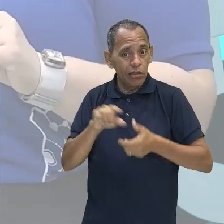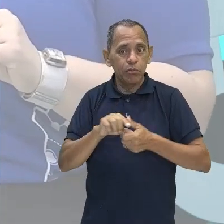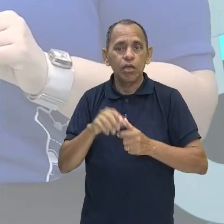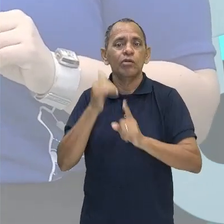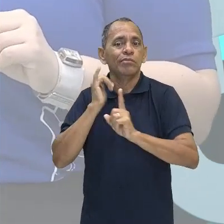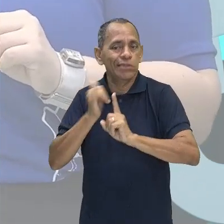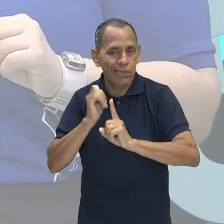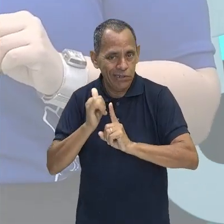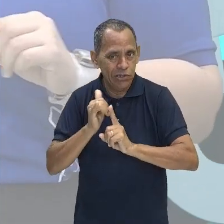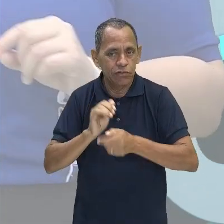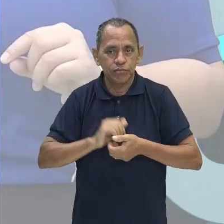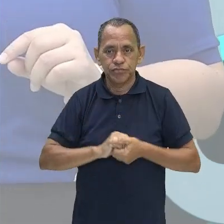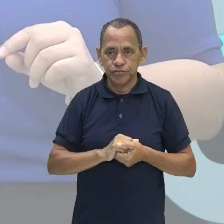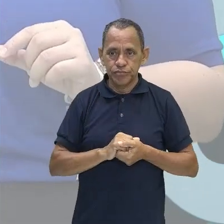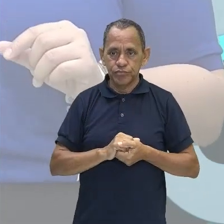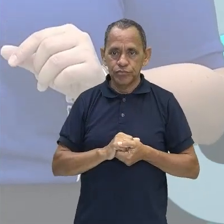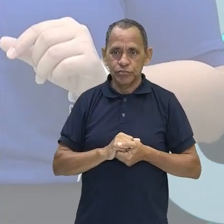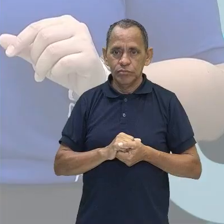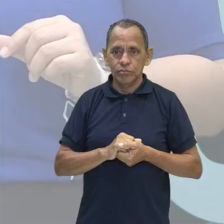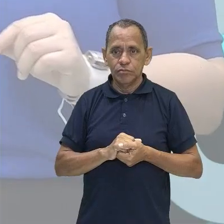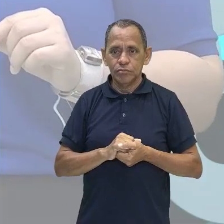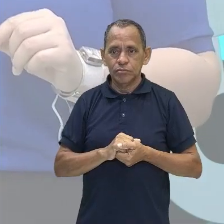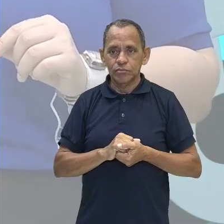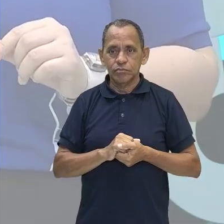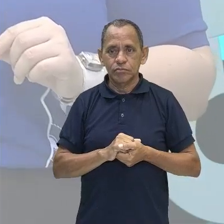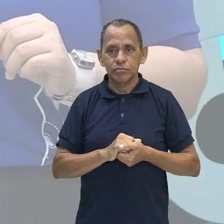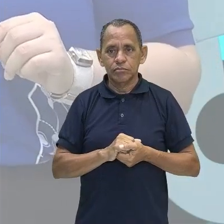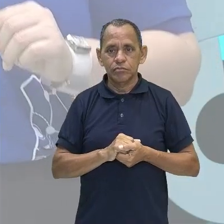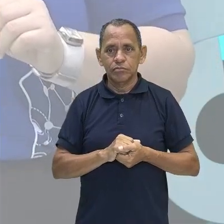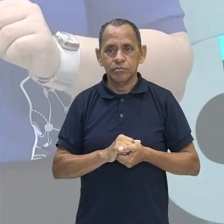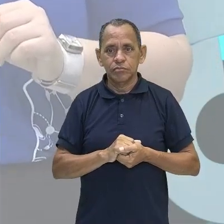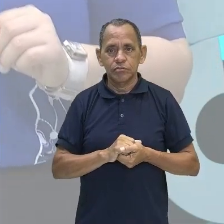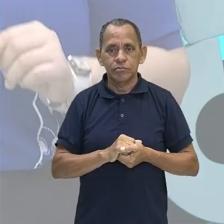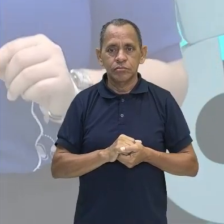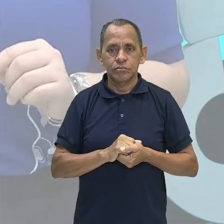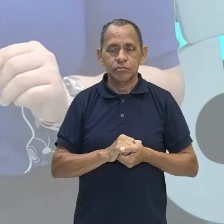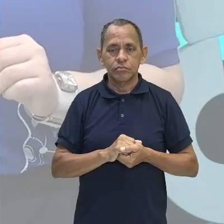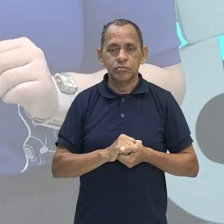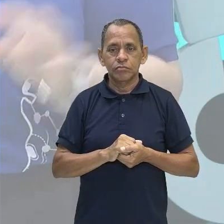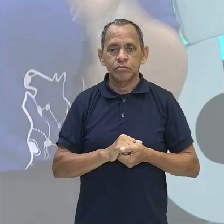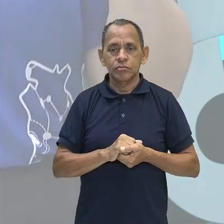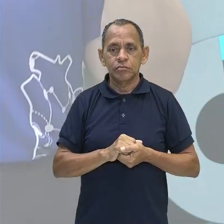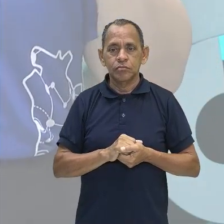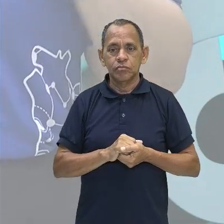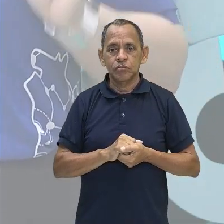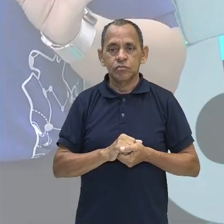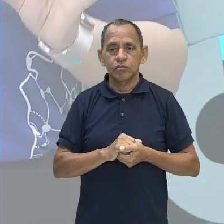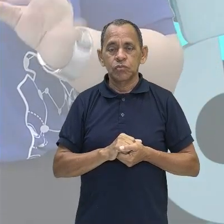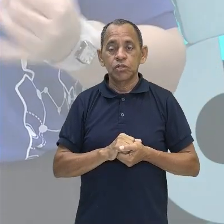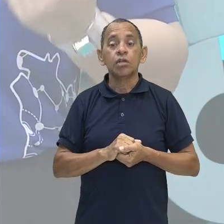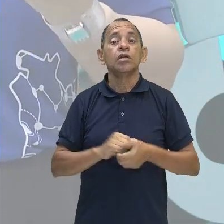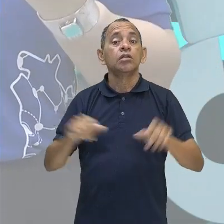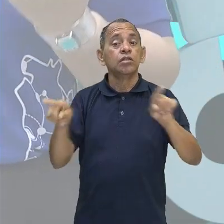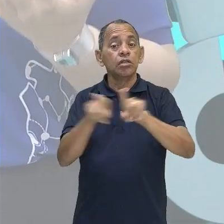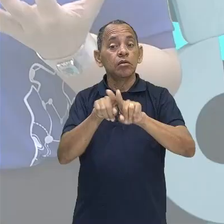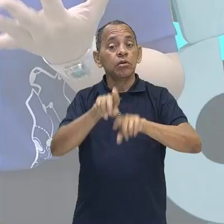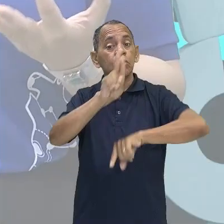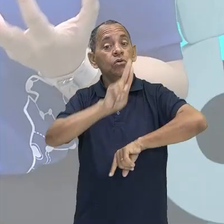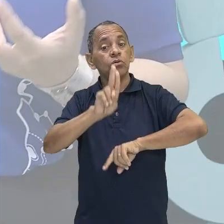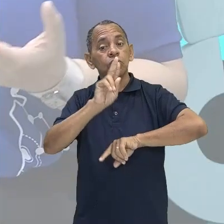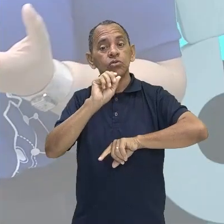narrativa, é um texto narrativo, correto? Avançando, frequentemente,